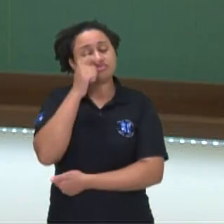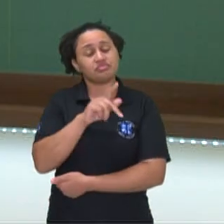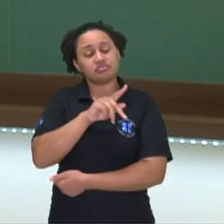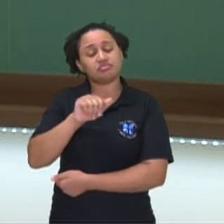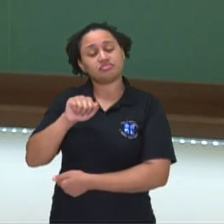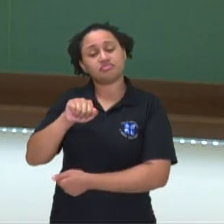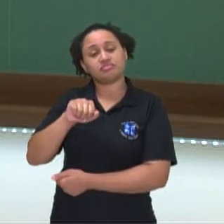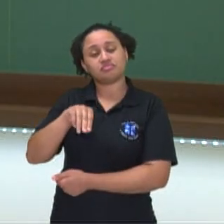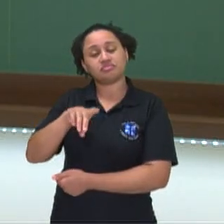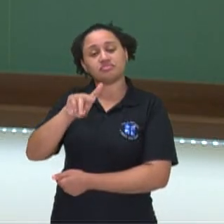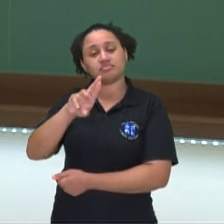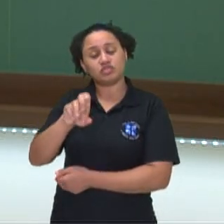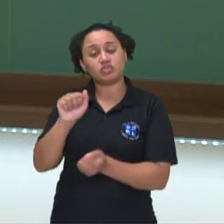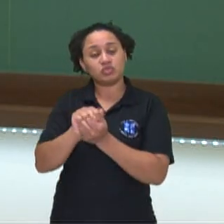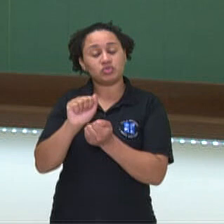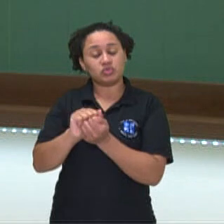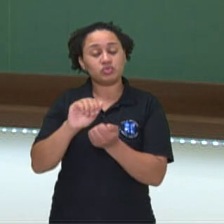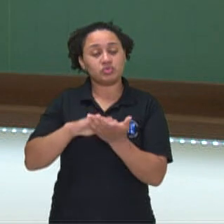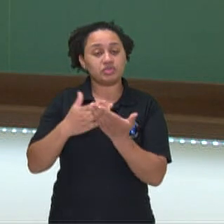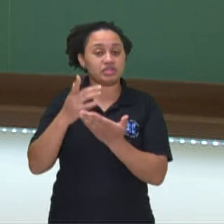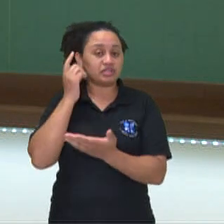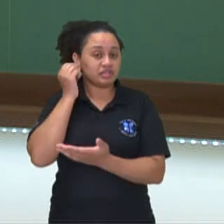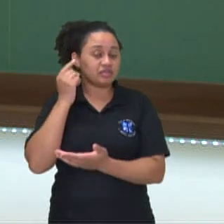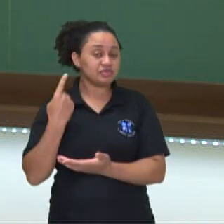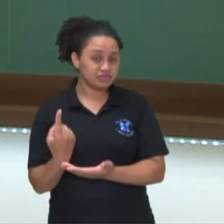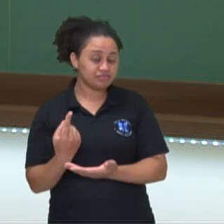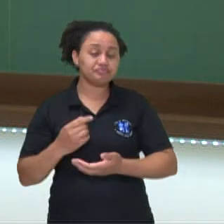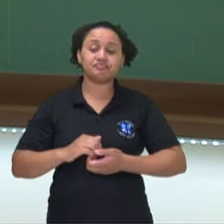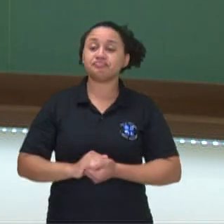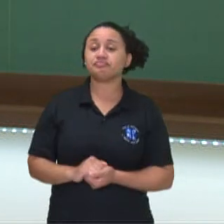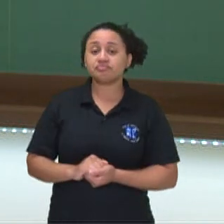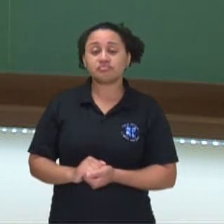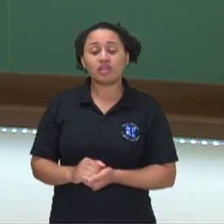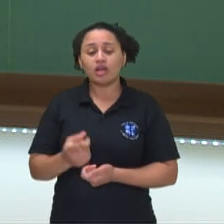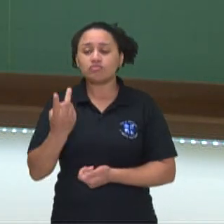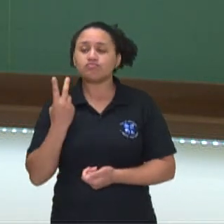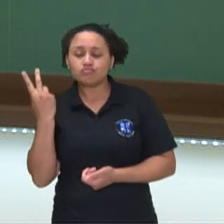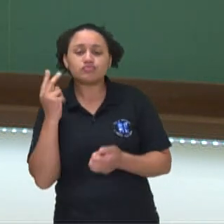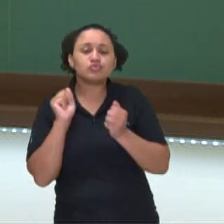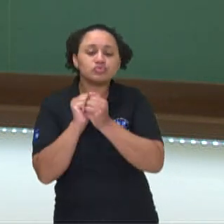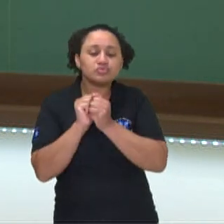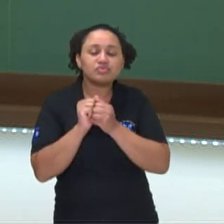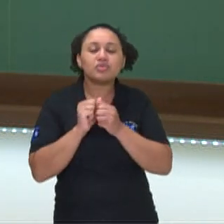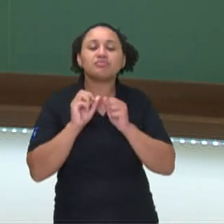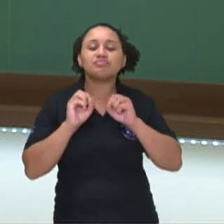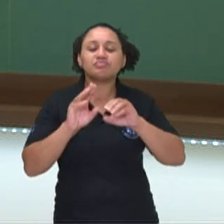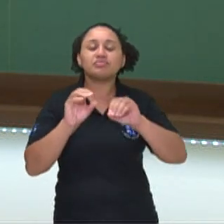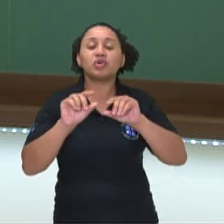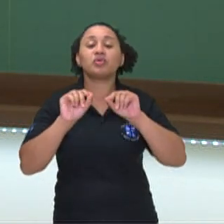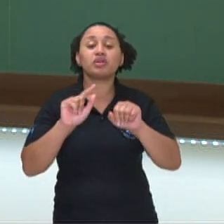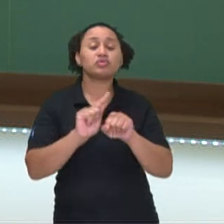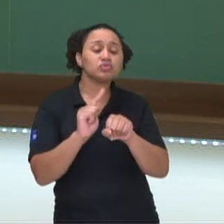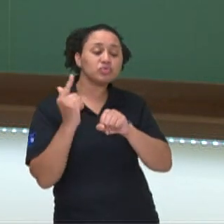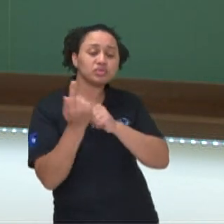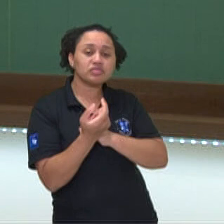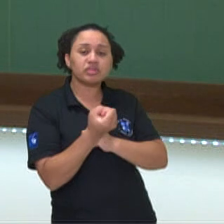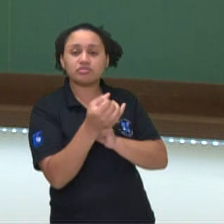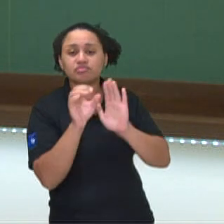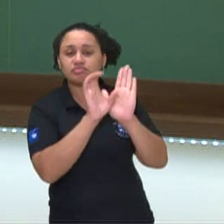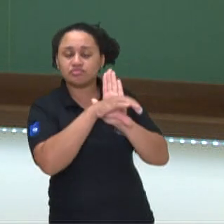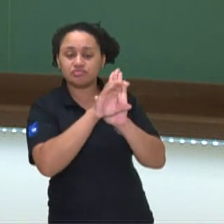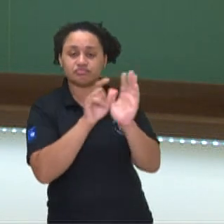professor Andrew e junto comigo temos aqui a presença da Jéssica e nós vamos levar até você um pouquinho da geografia. Vamos levar alguns